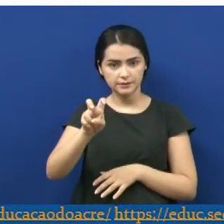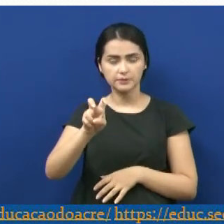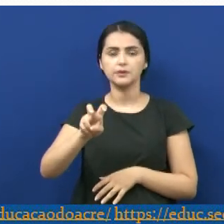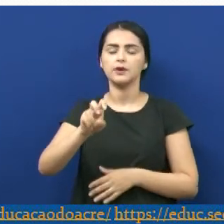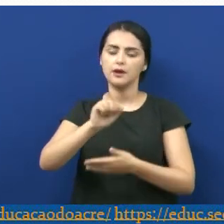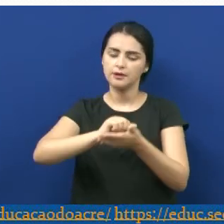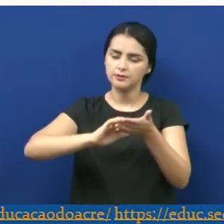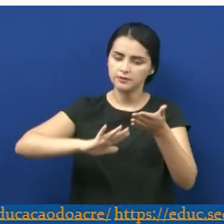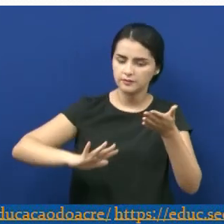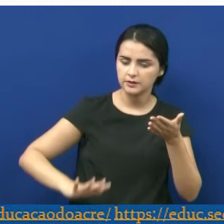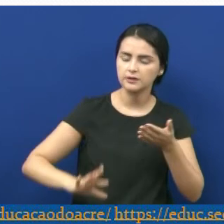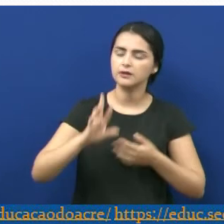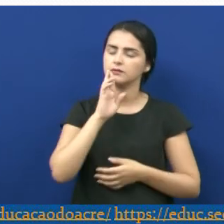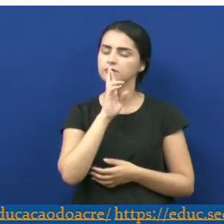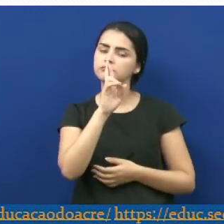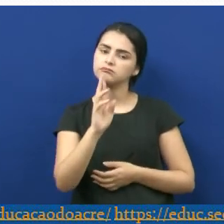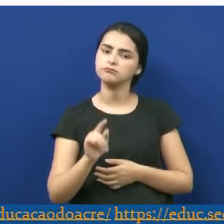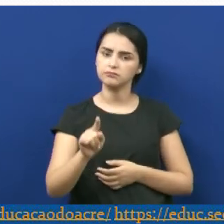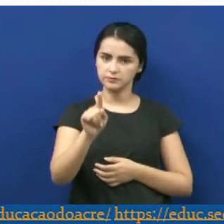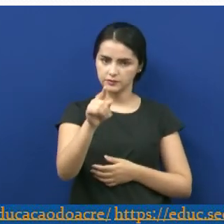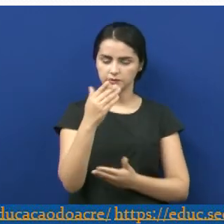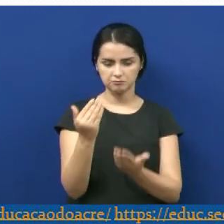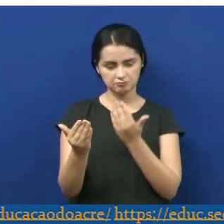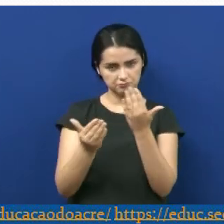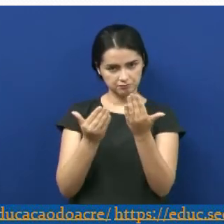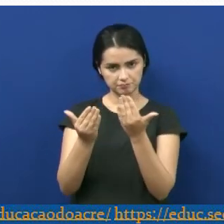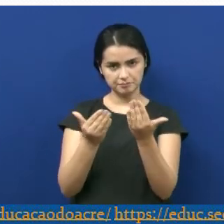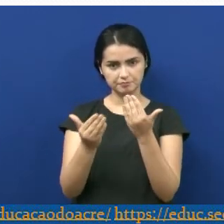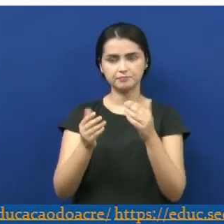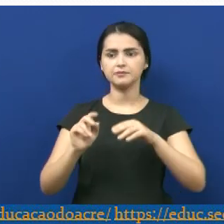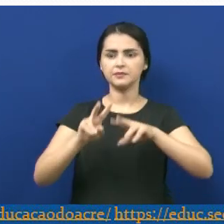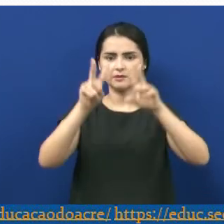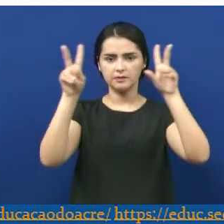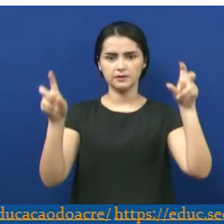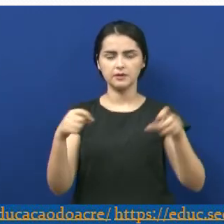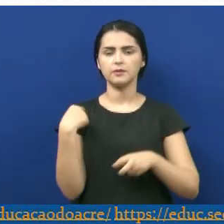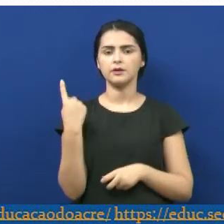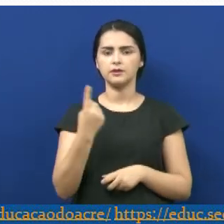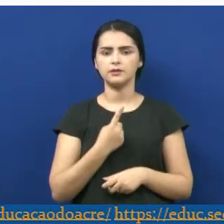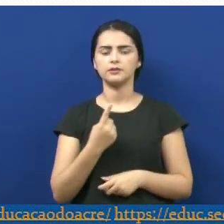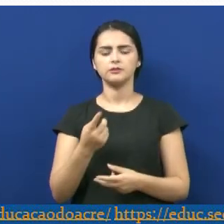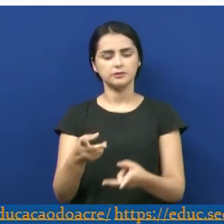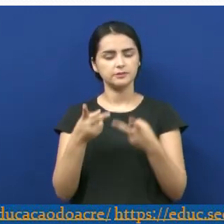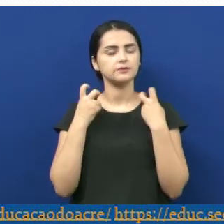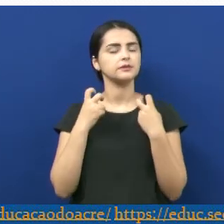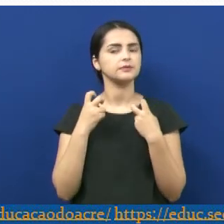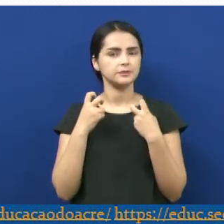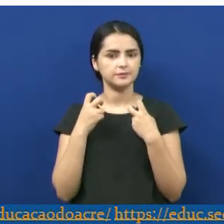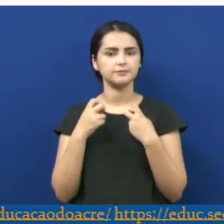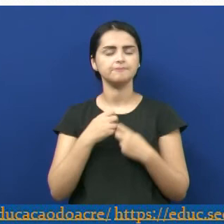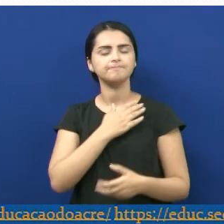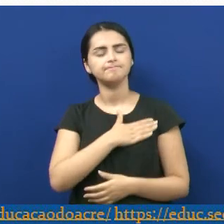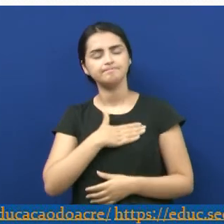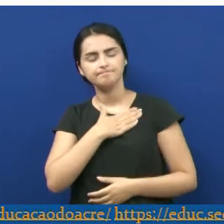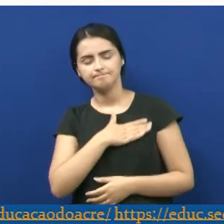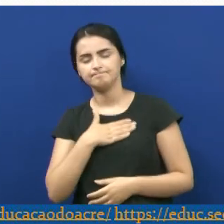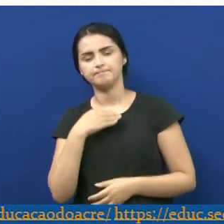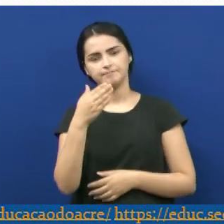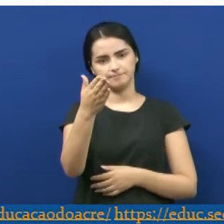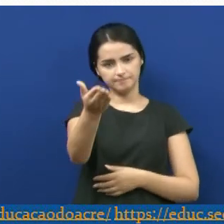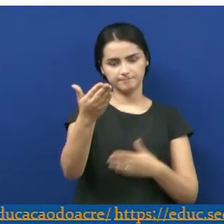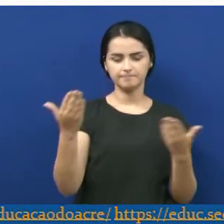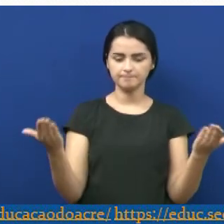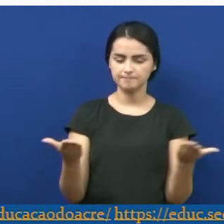atividades com resposta para você depois comparar sobre esse tema que nós acabamos de observar. Foi um prazer estar com você nessa aula